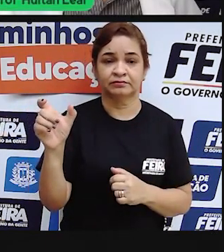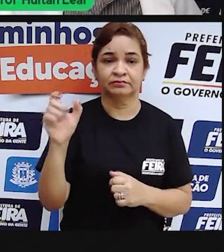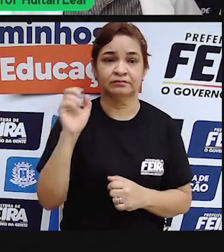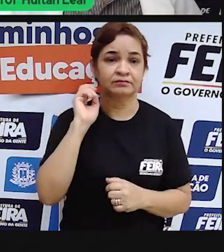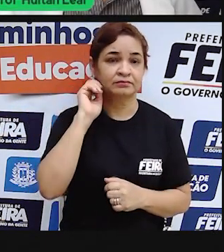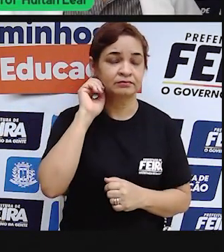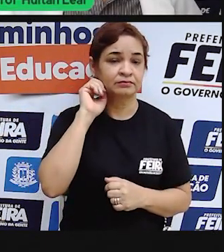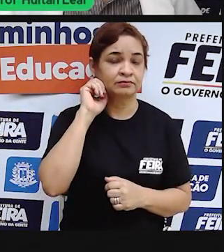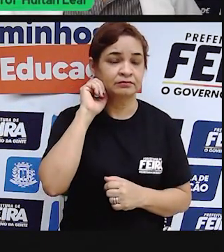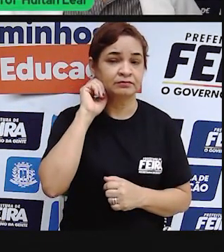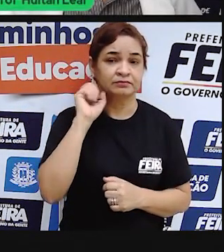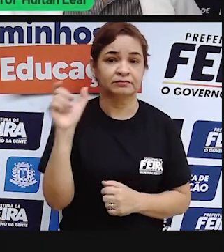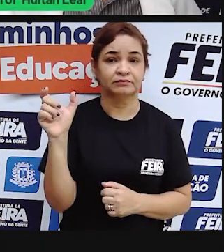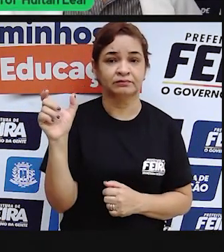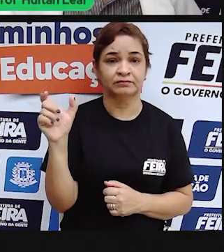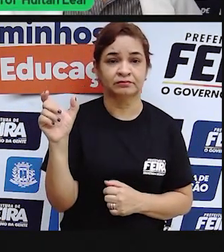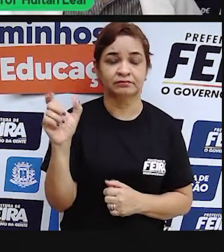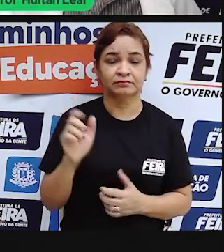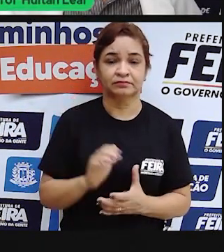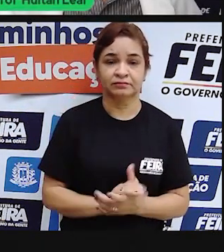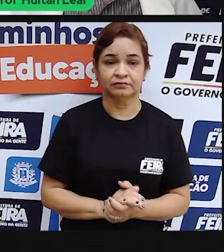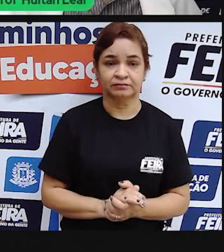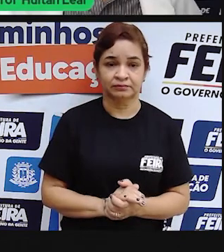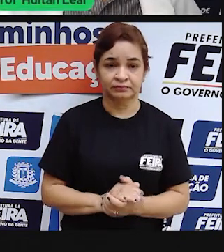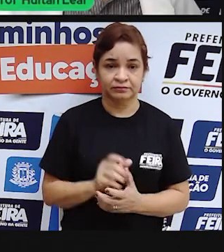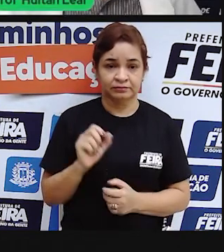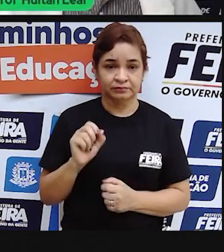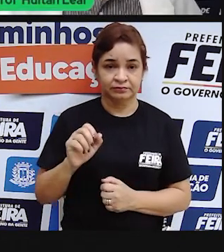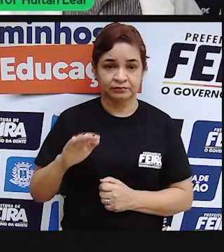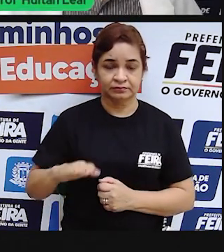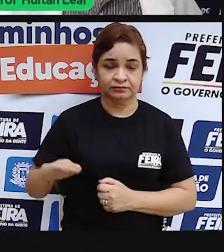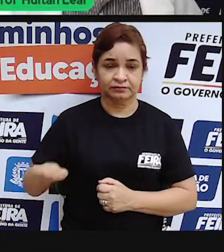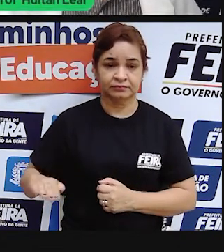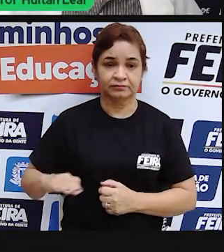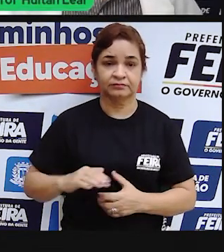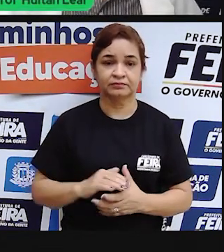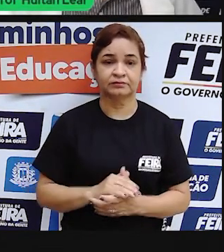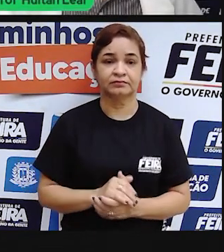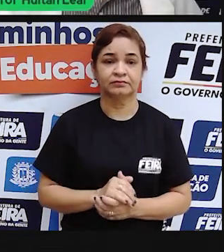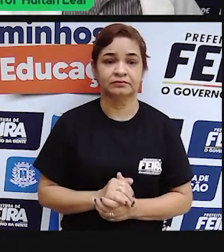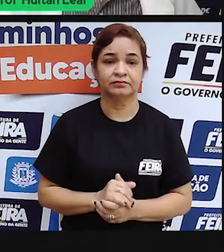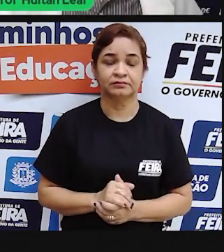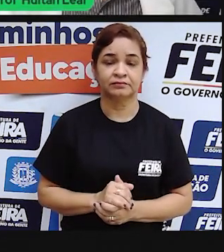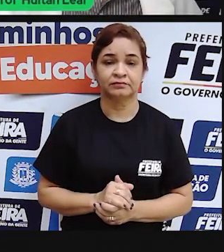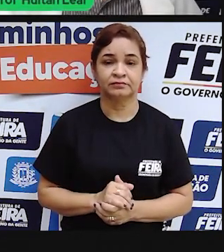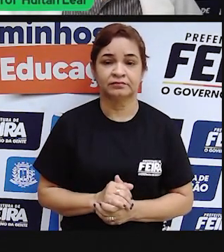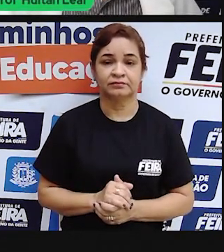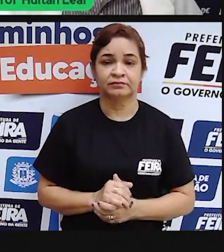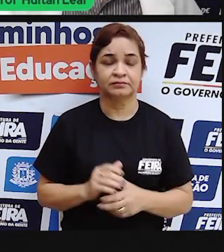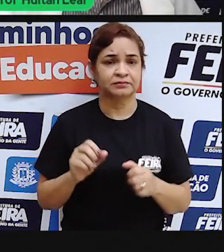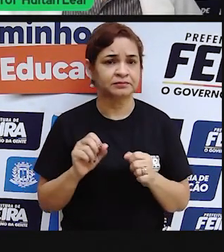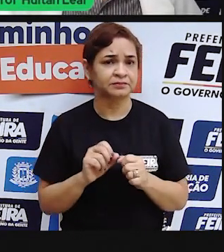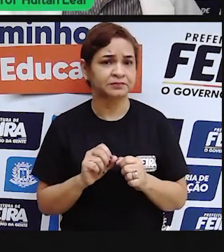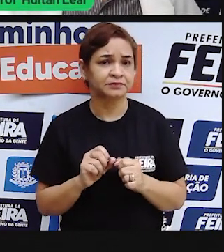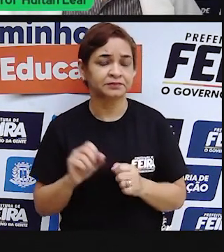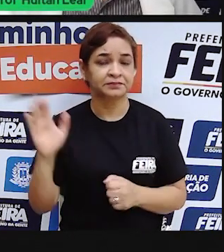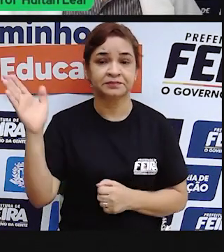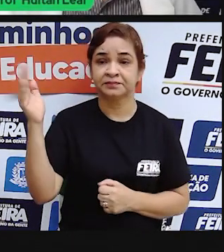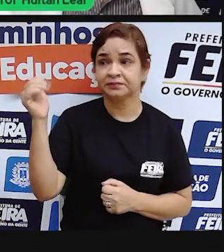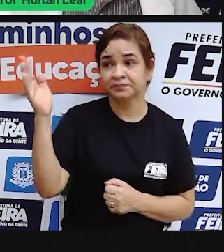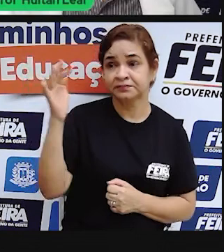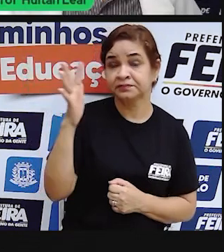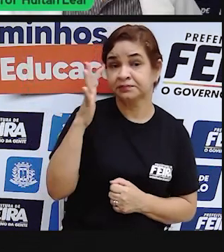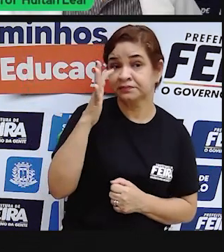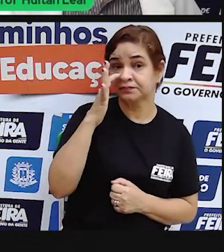é, nesse caso, a menina. Ok? Fazer um chamado, chamar a atenção